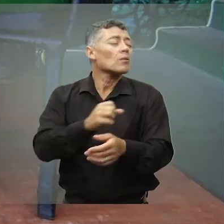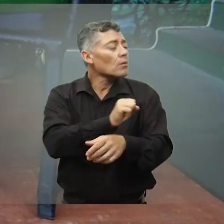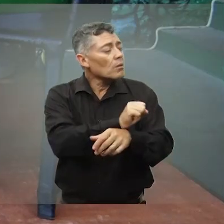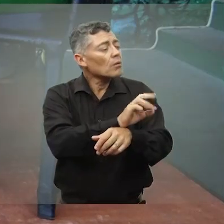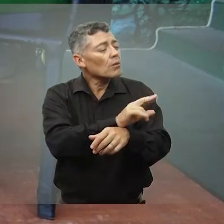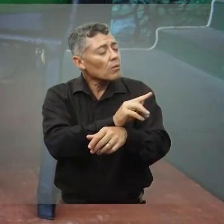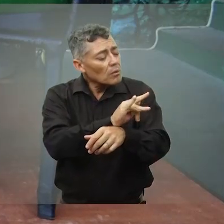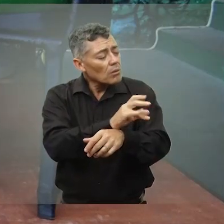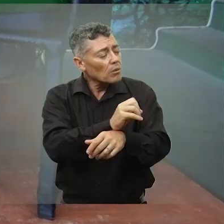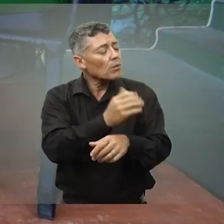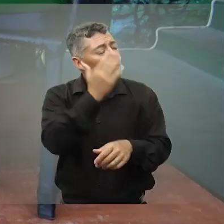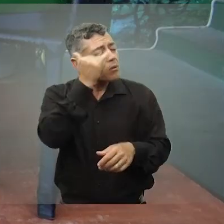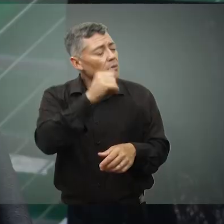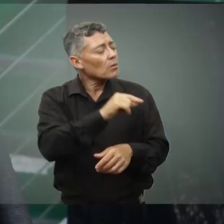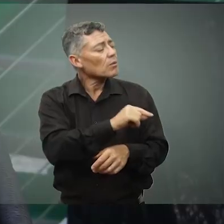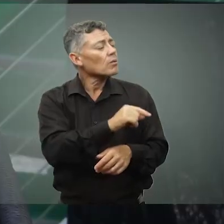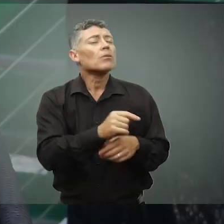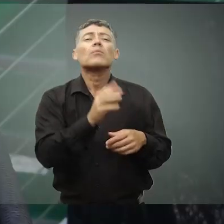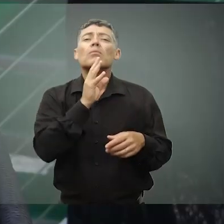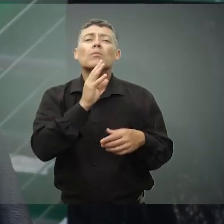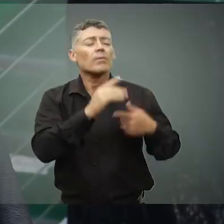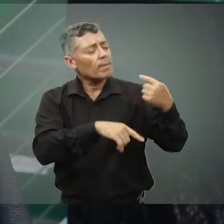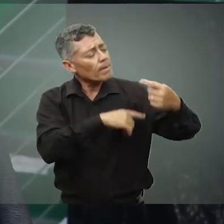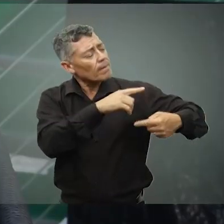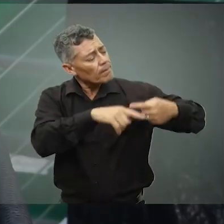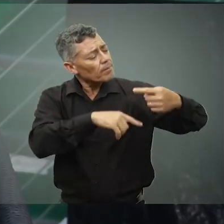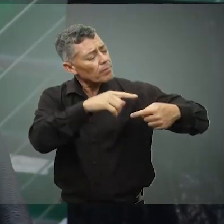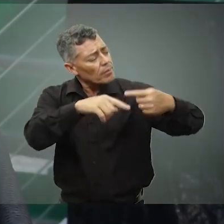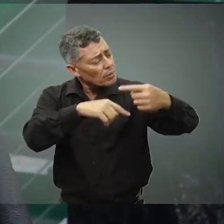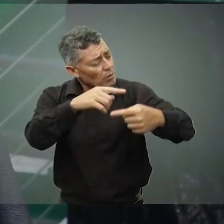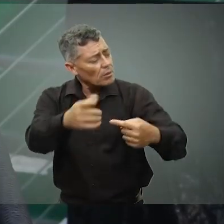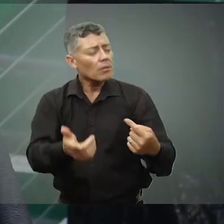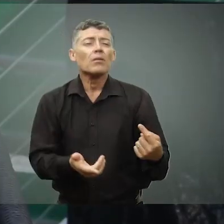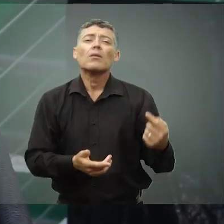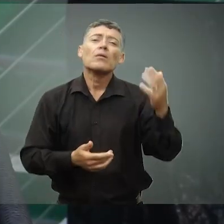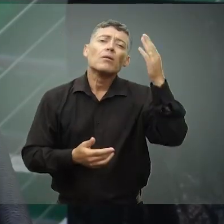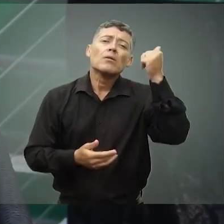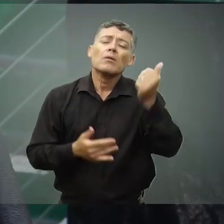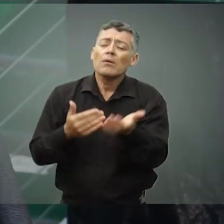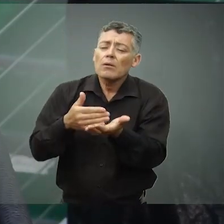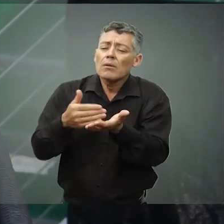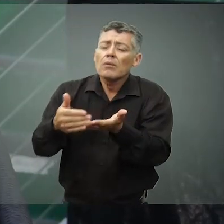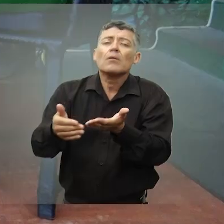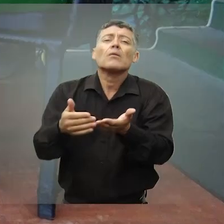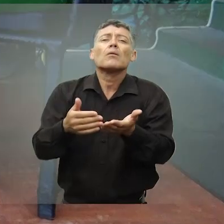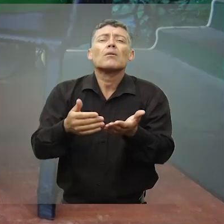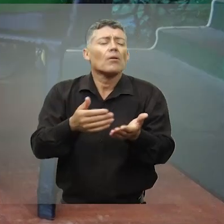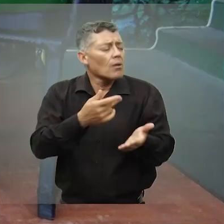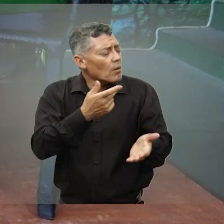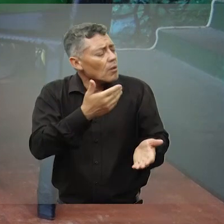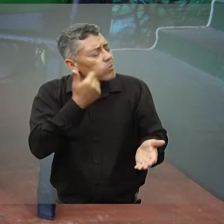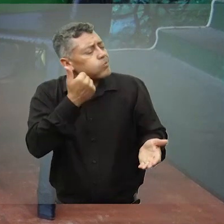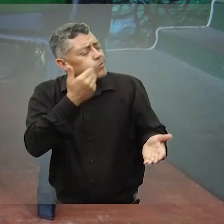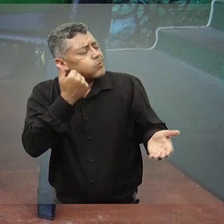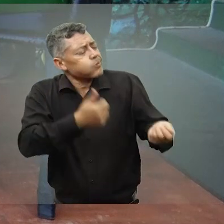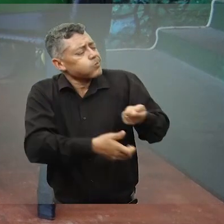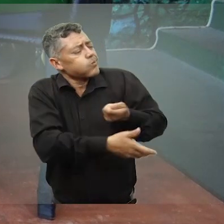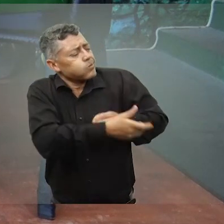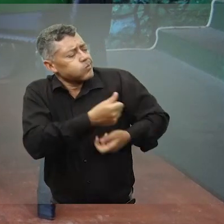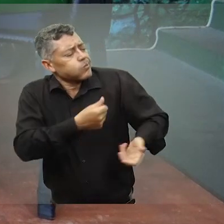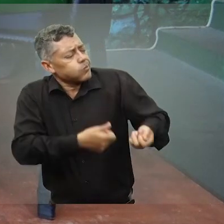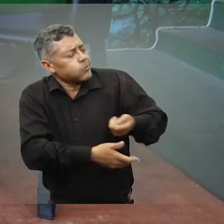já saber, né, muita gente já conhece sua trajetória, sabe como foi que você começou, mas é sempre bom resgatar. Lembra pra gente,